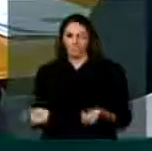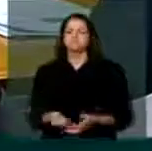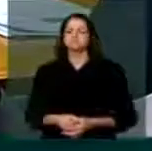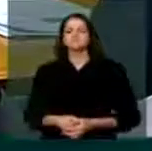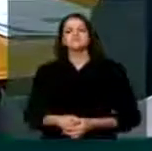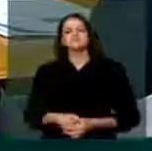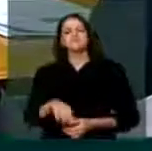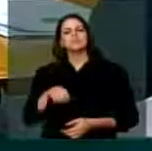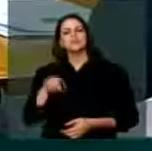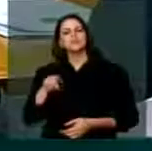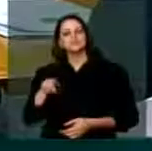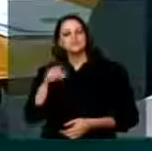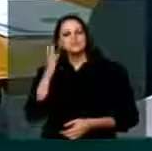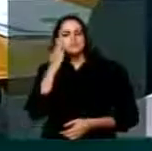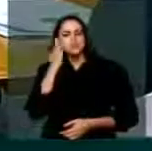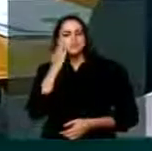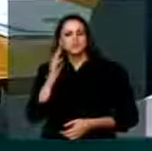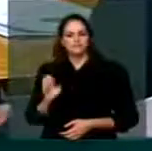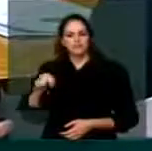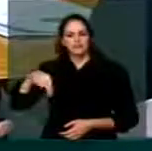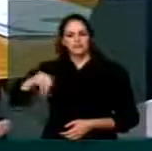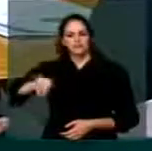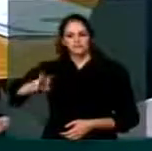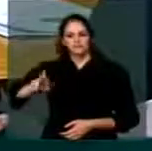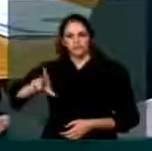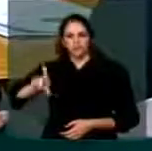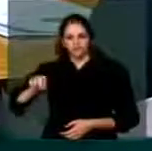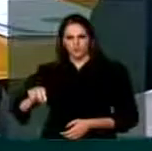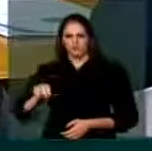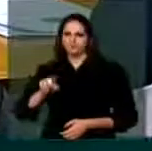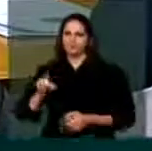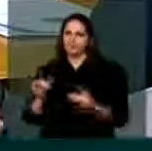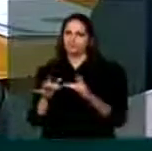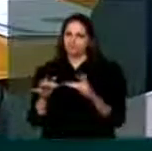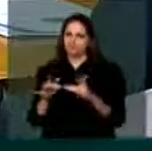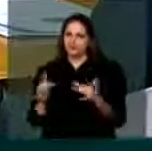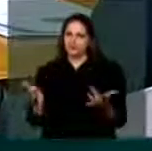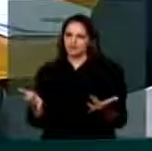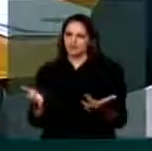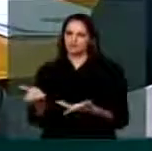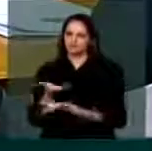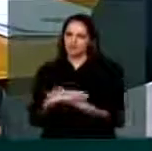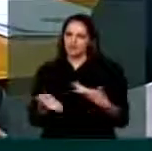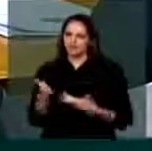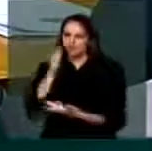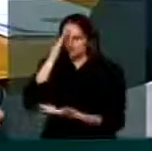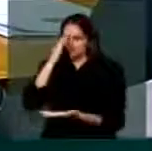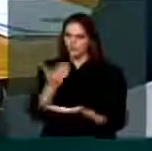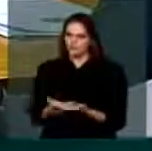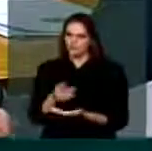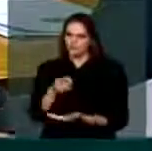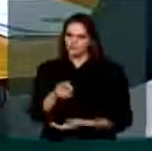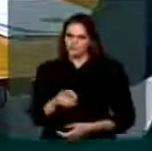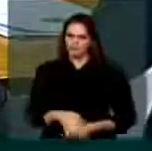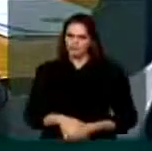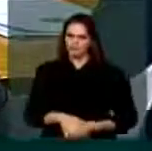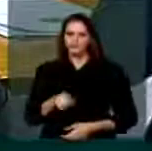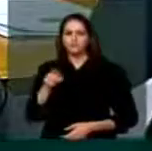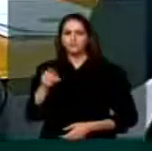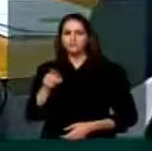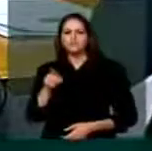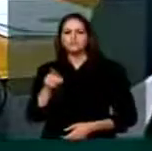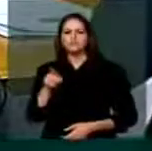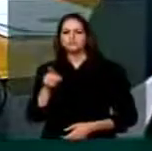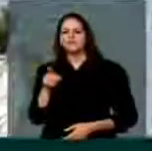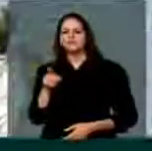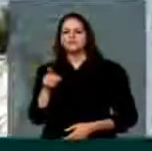Por acaso, em algum momento, o Enivaldo Quadrado, com quem a senhora trabalhou e com quem possuía uma relação de confiança, lhe pediu para buscar dinheiro